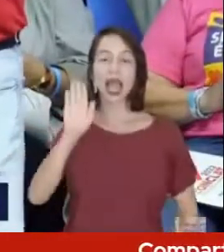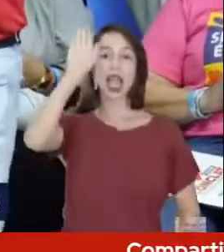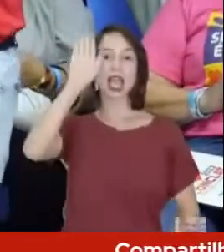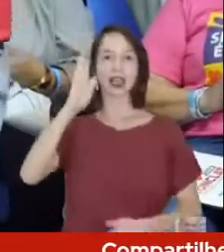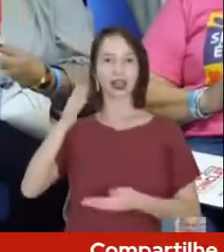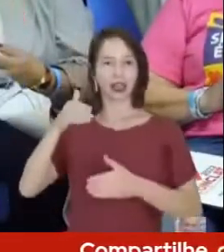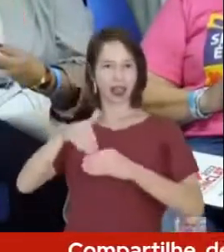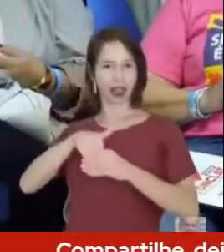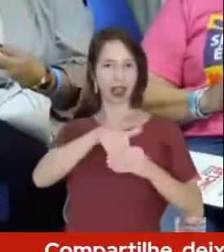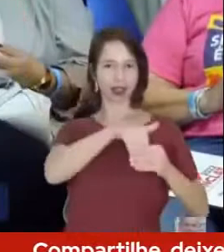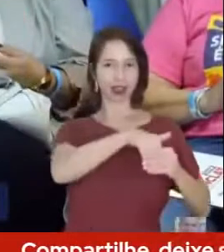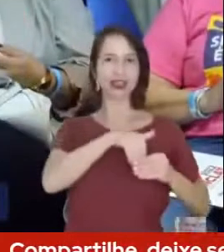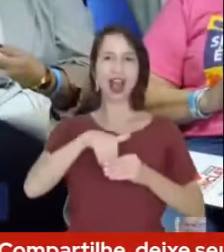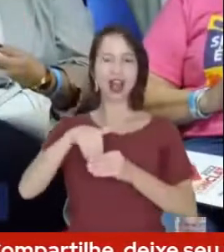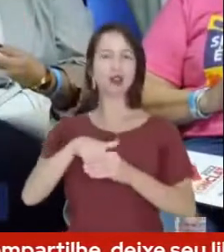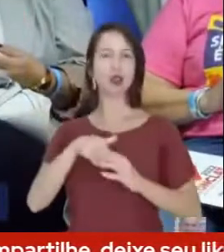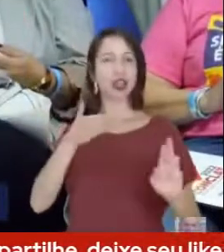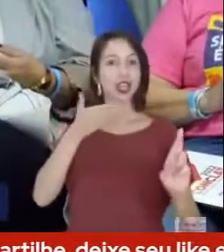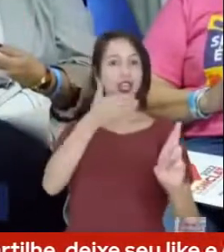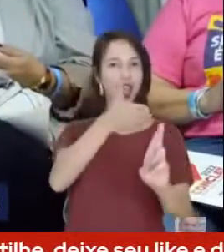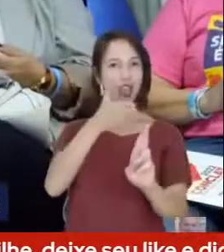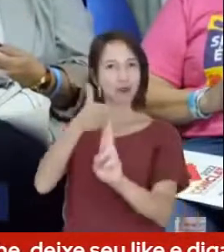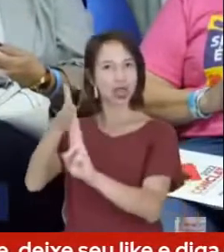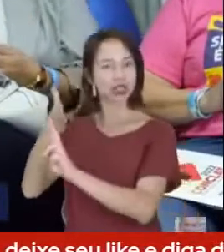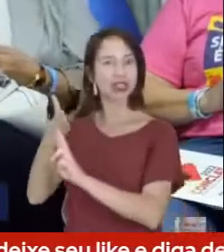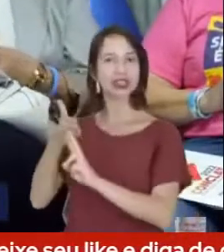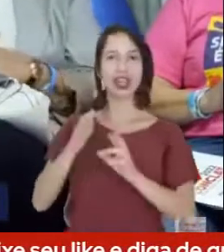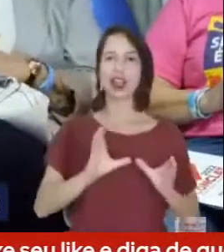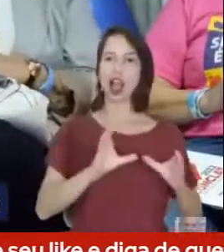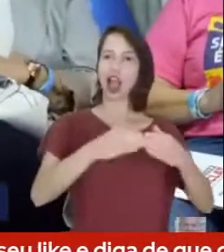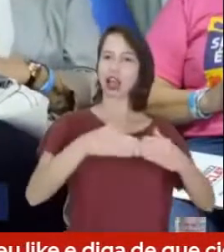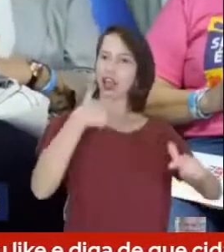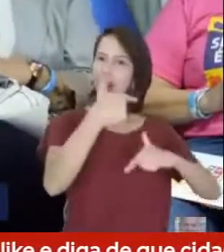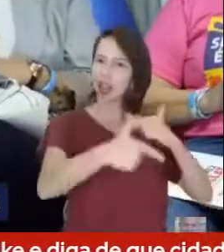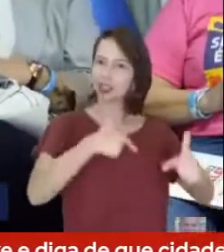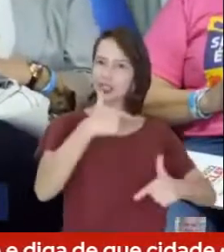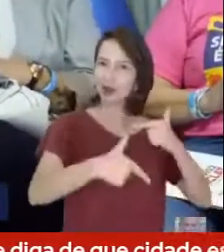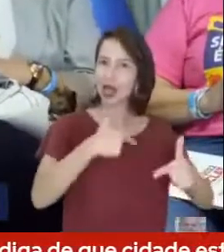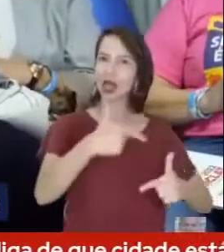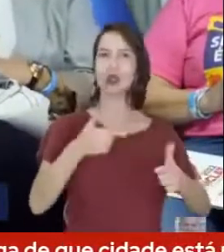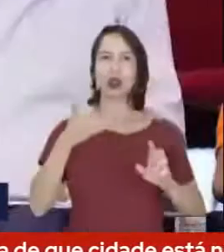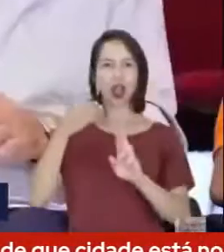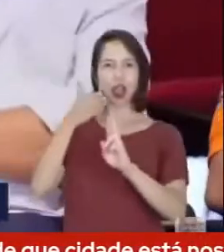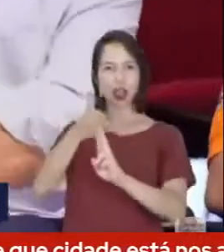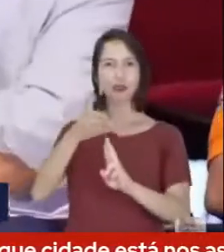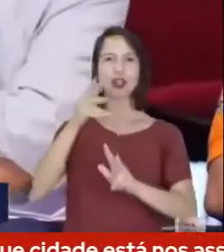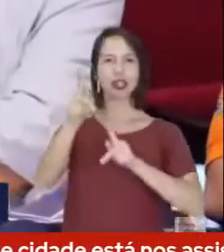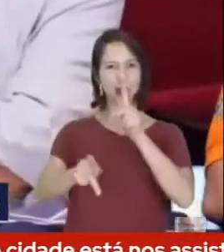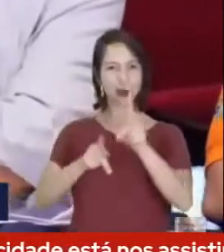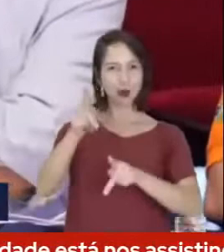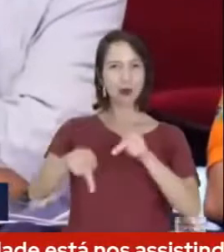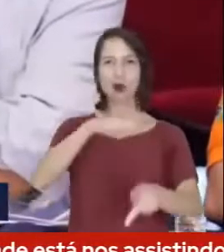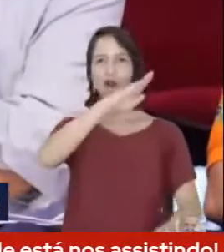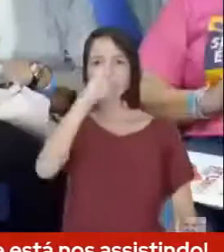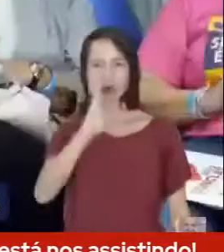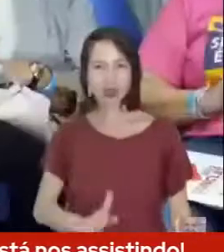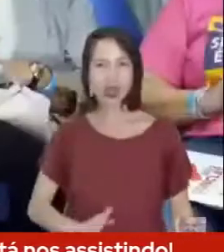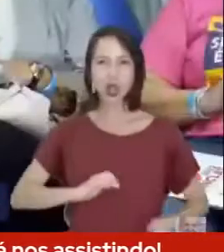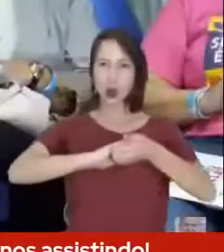brasileiro, numa presidência desse país. Nosso presidente Luiz Inácio Lula da Silva e Geraldo Alckmin,